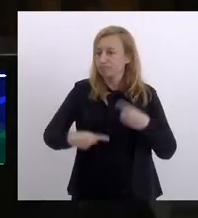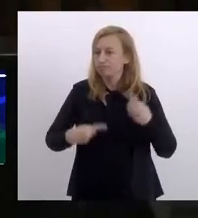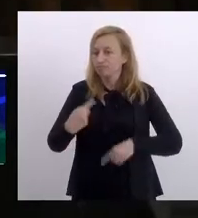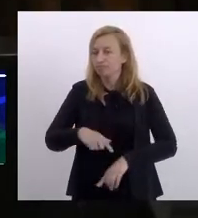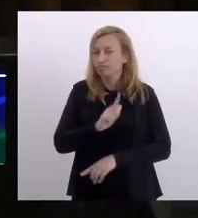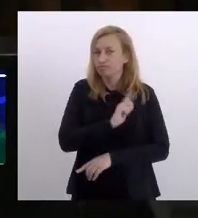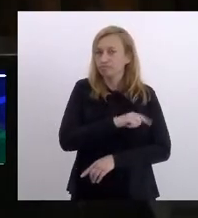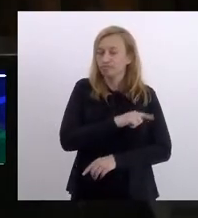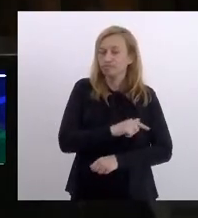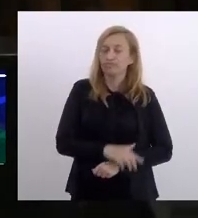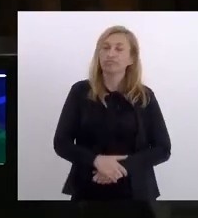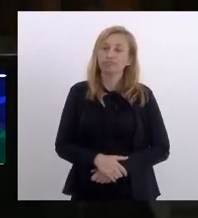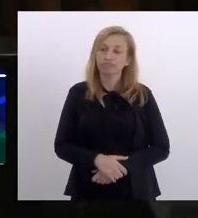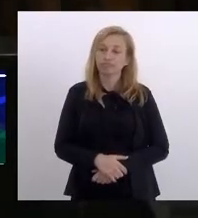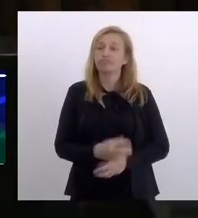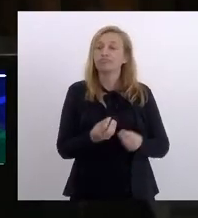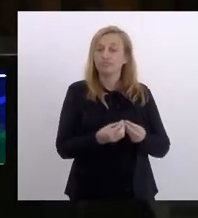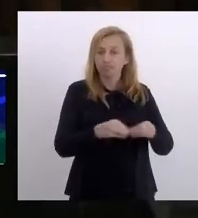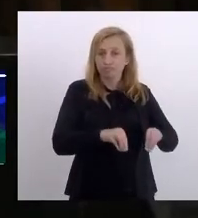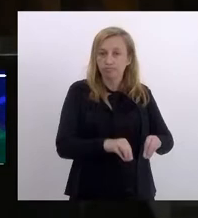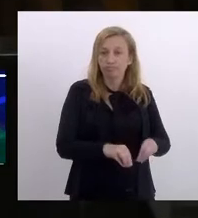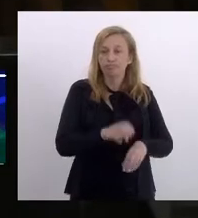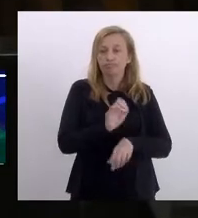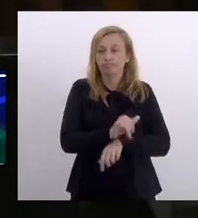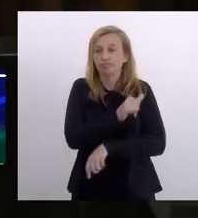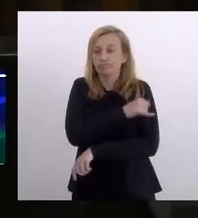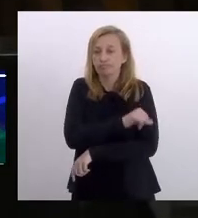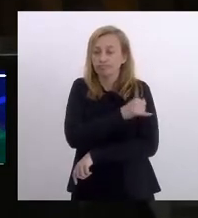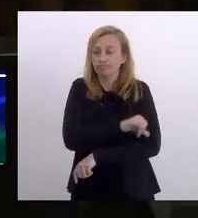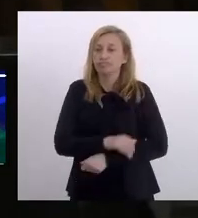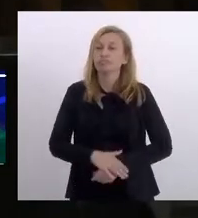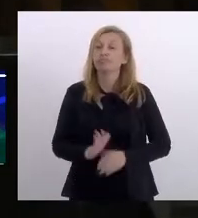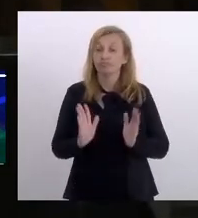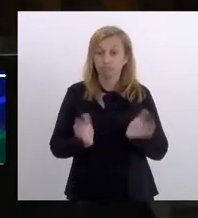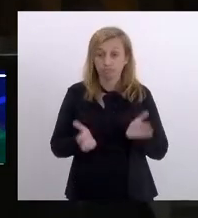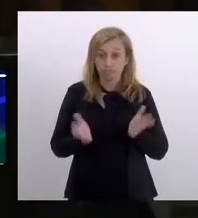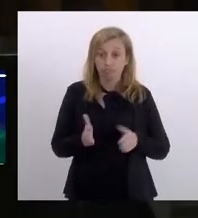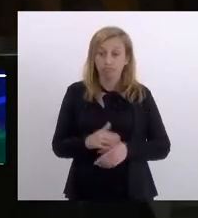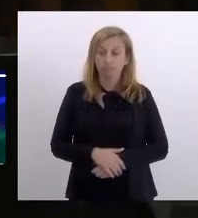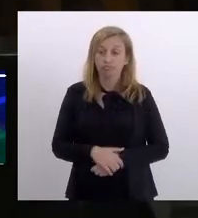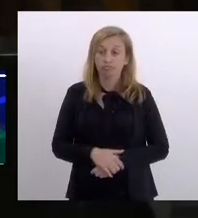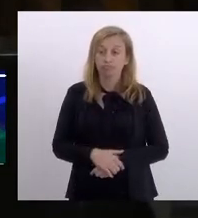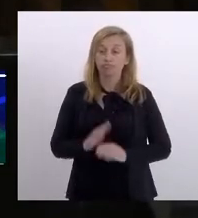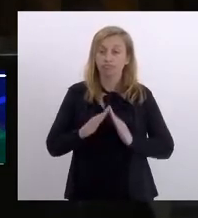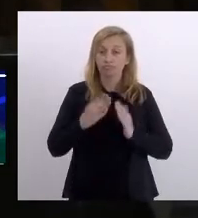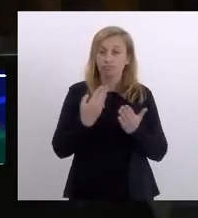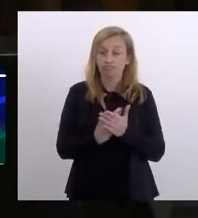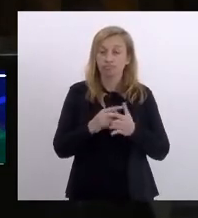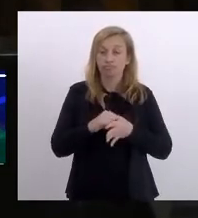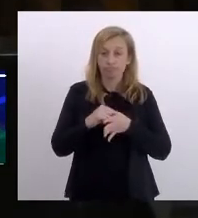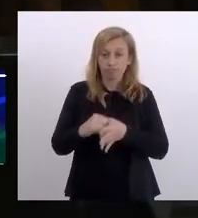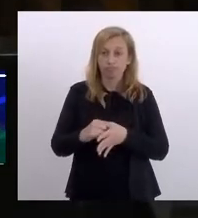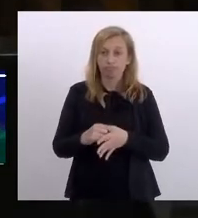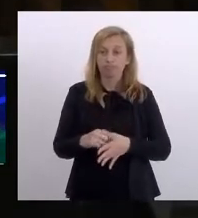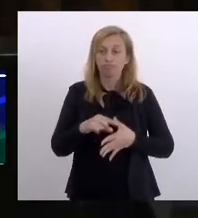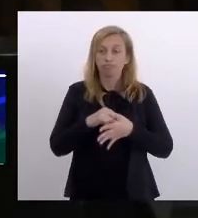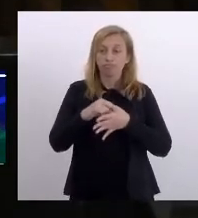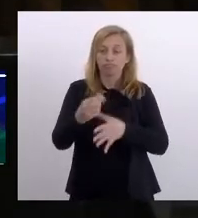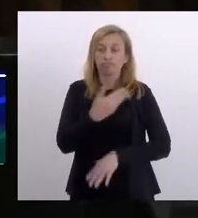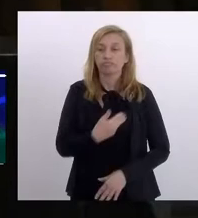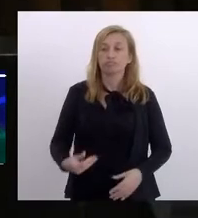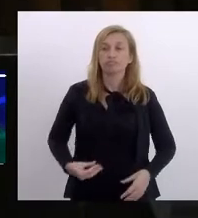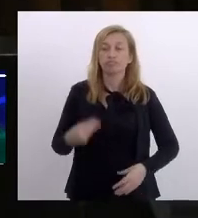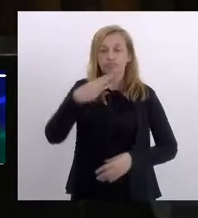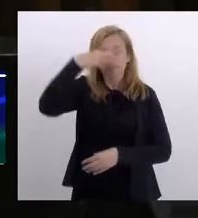gestão que quebraram o Estado do Rio de Janeiro. Hoje, no Colégio de Líderes, o líder do governo, o